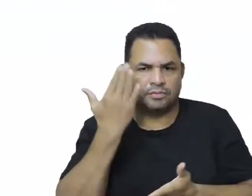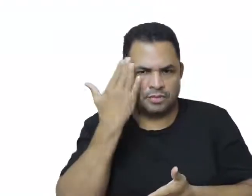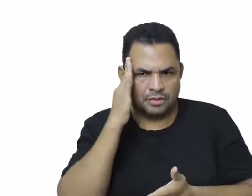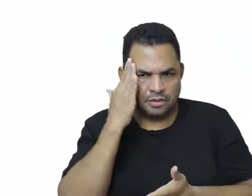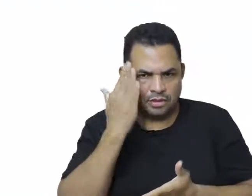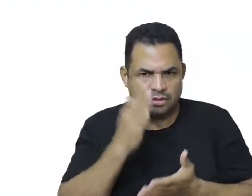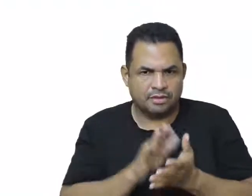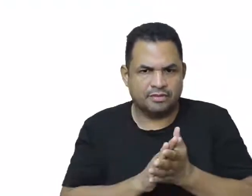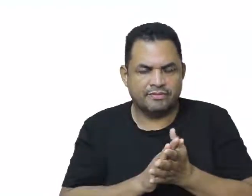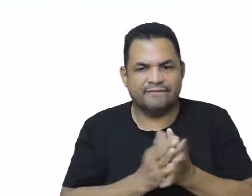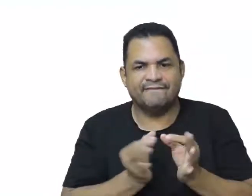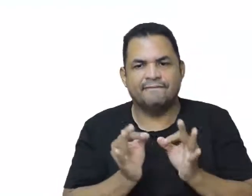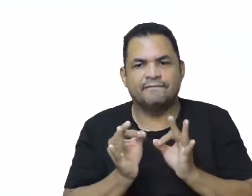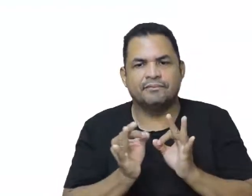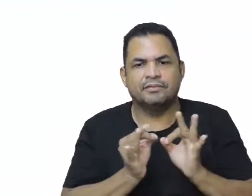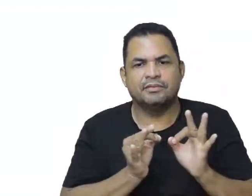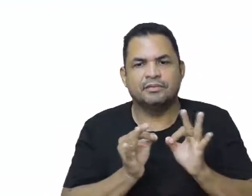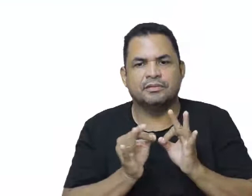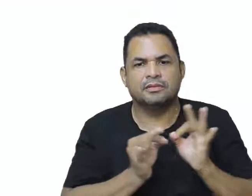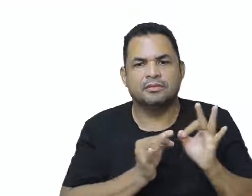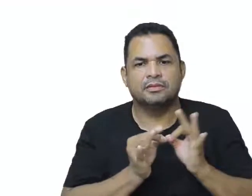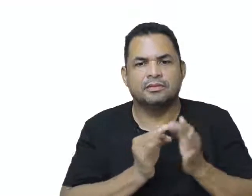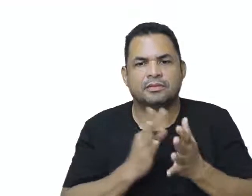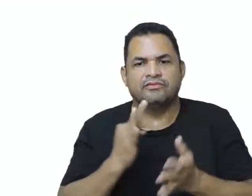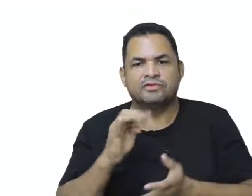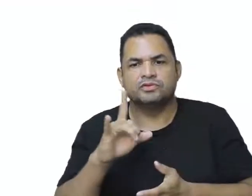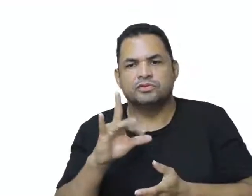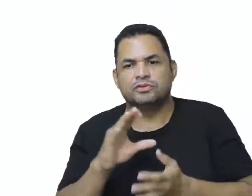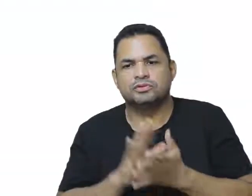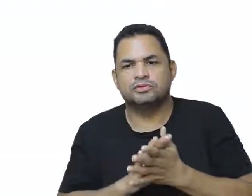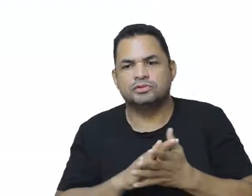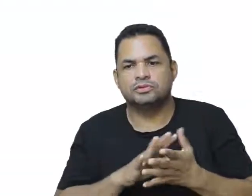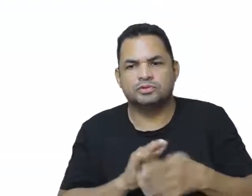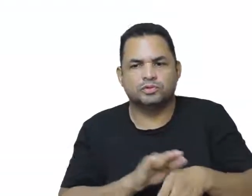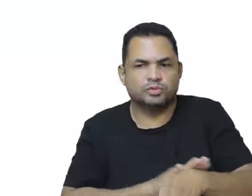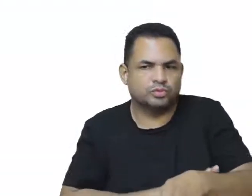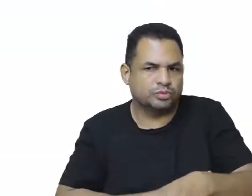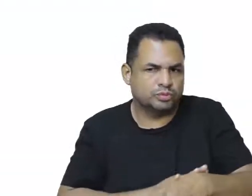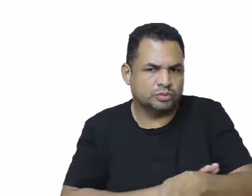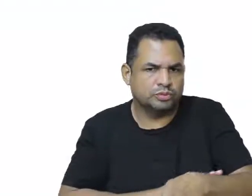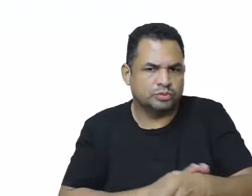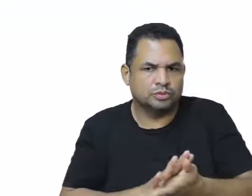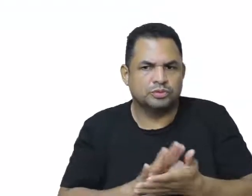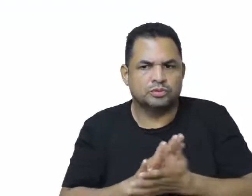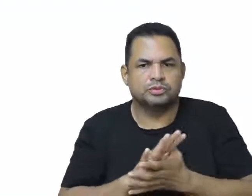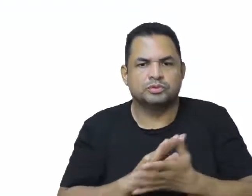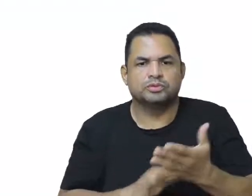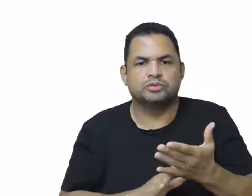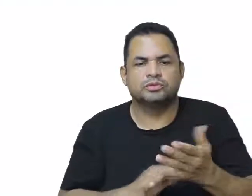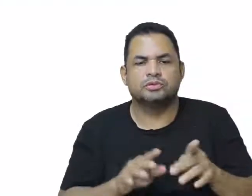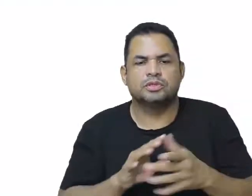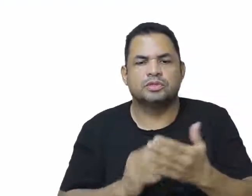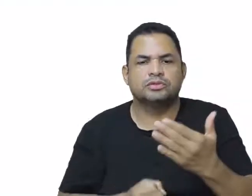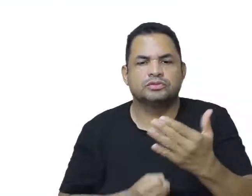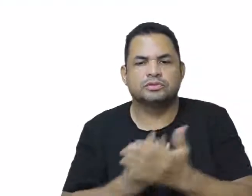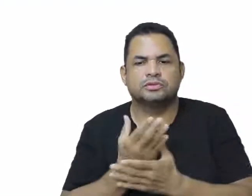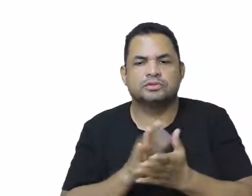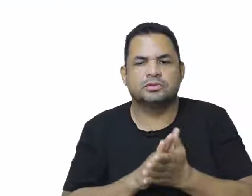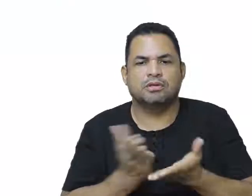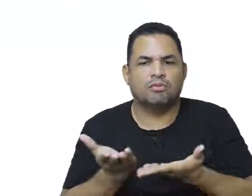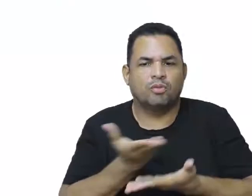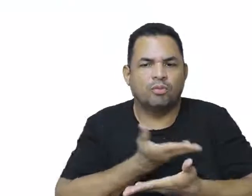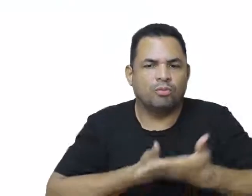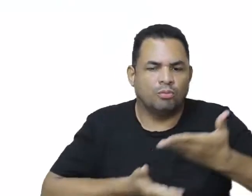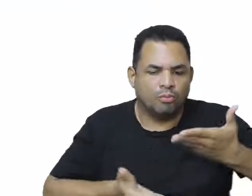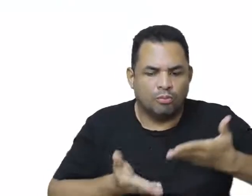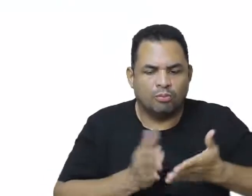a morfofisiologia dos tecidos animais e vegetais, compreendendo suas interrelações.